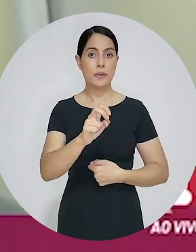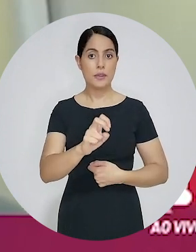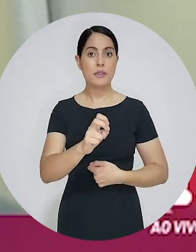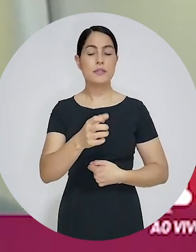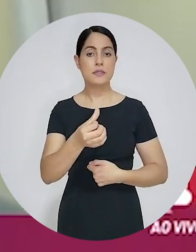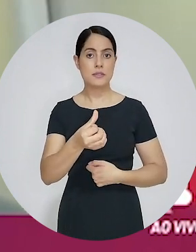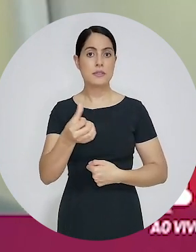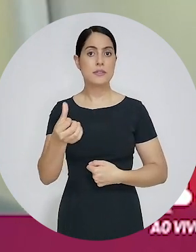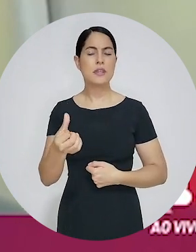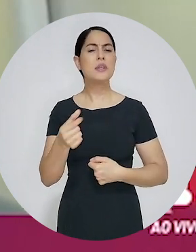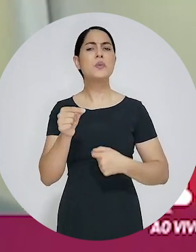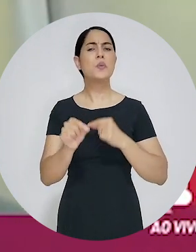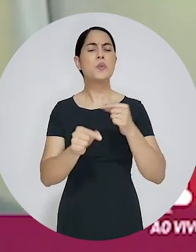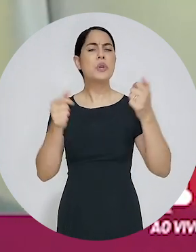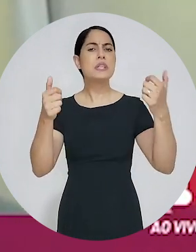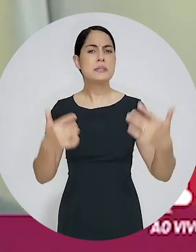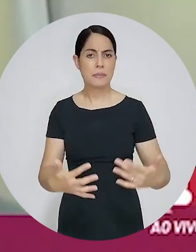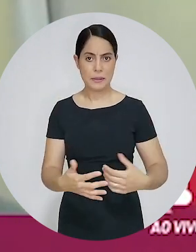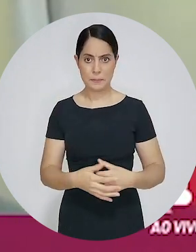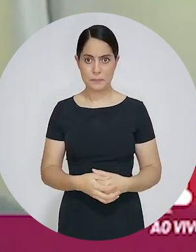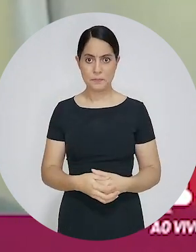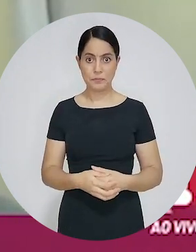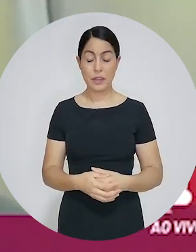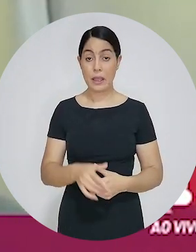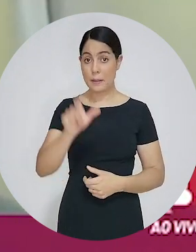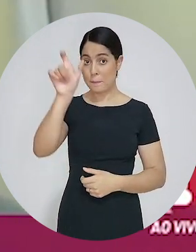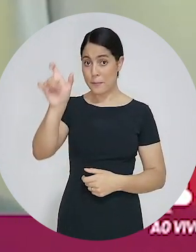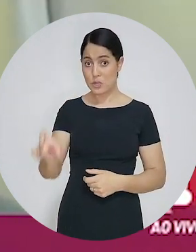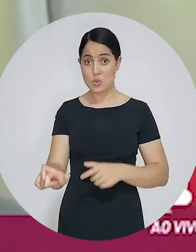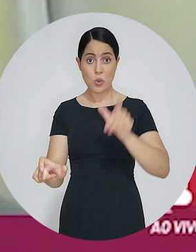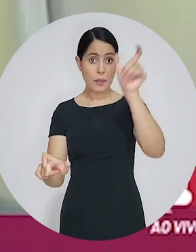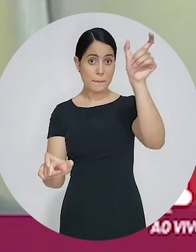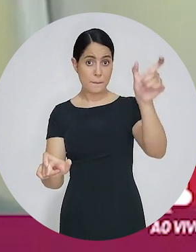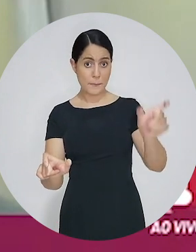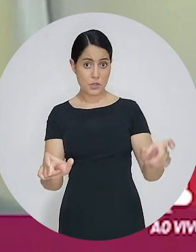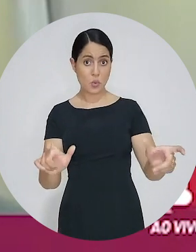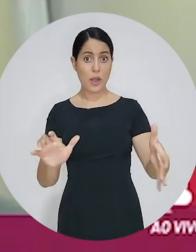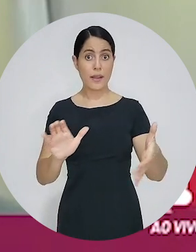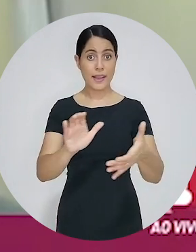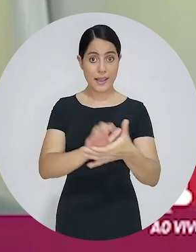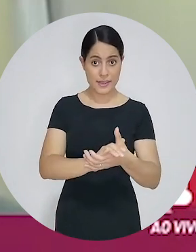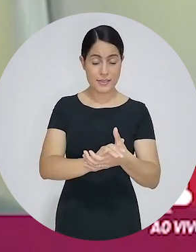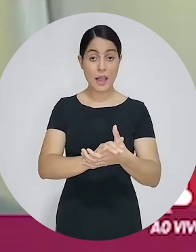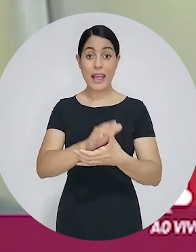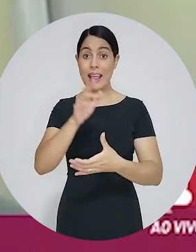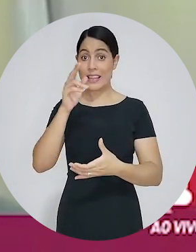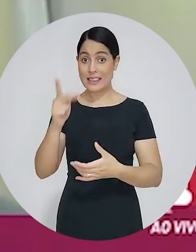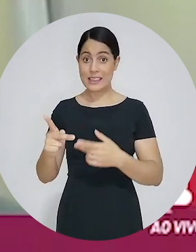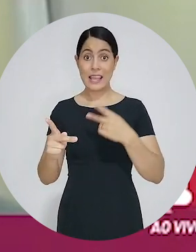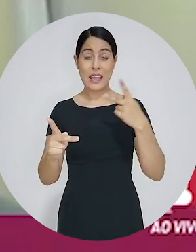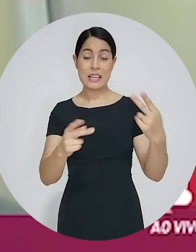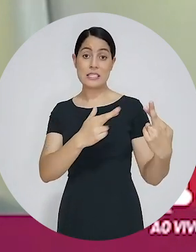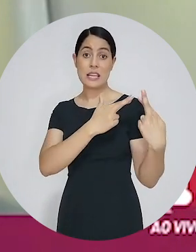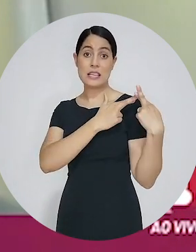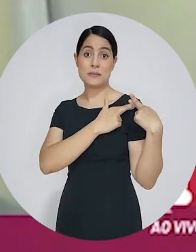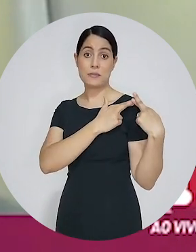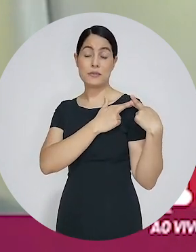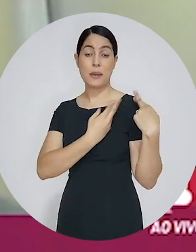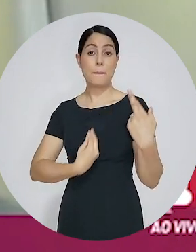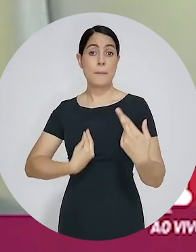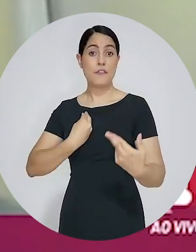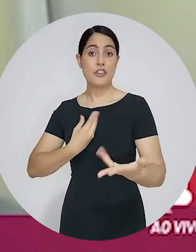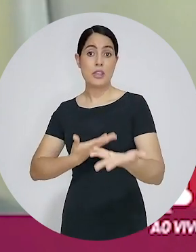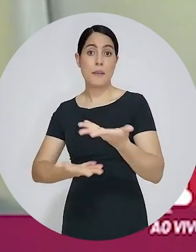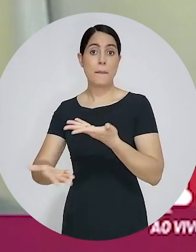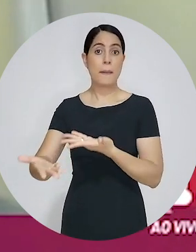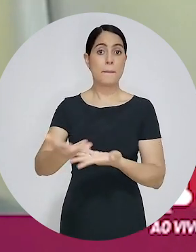1566. Quando o Código diz que é dever, entre os deveres dos cônjuges está a vida